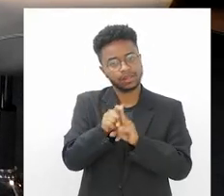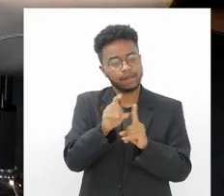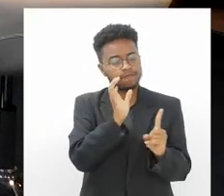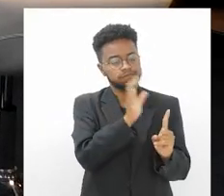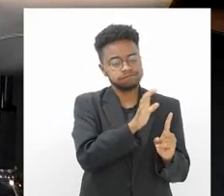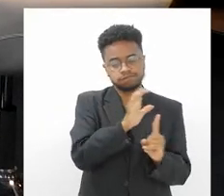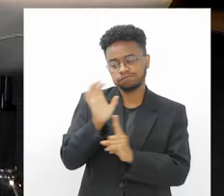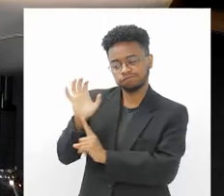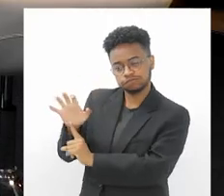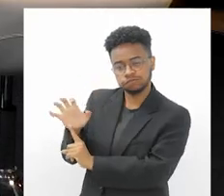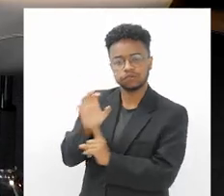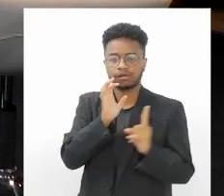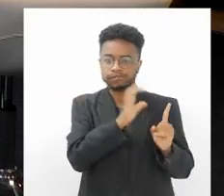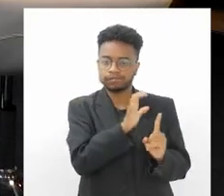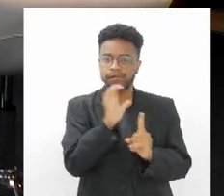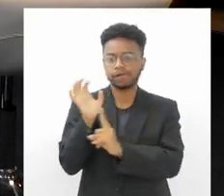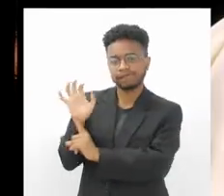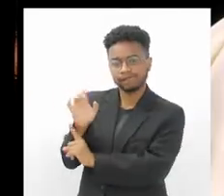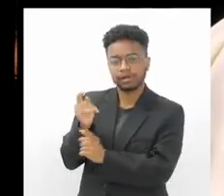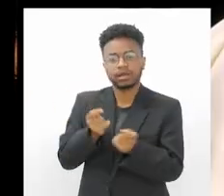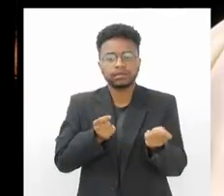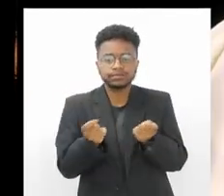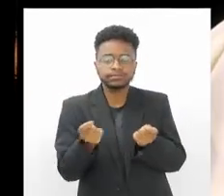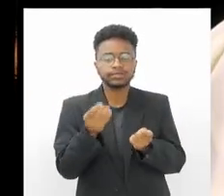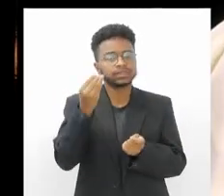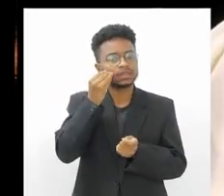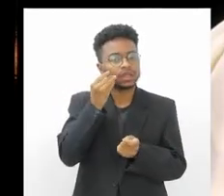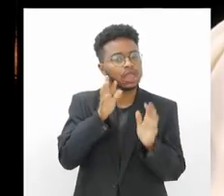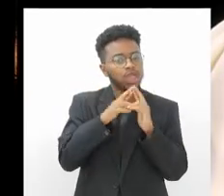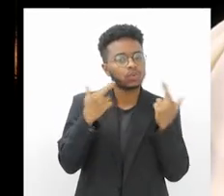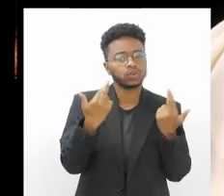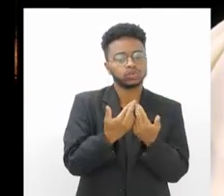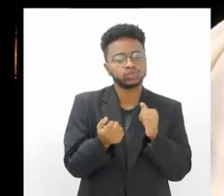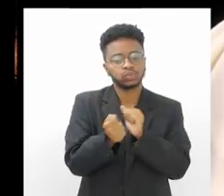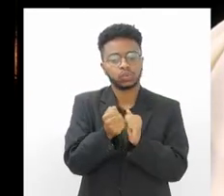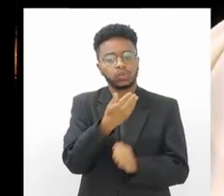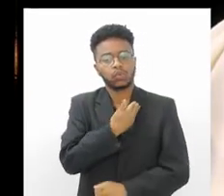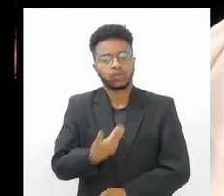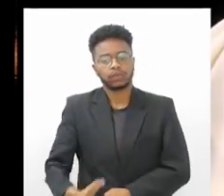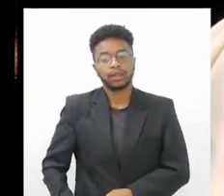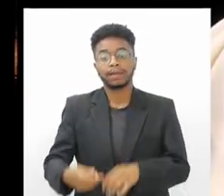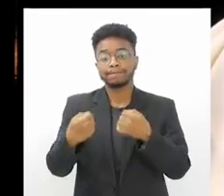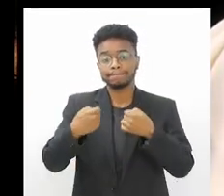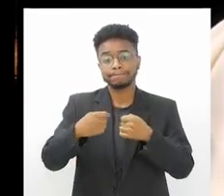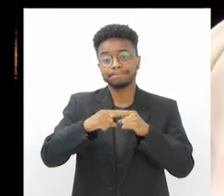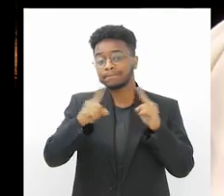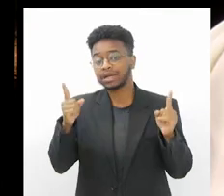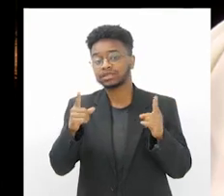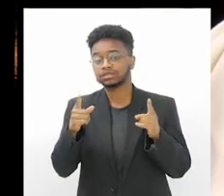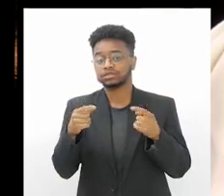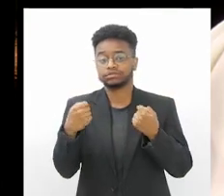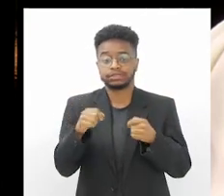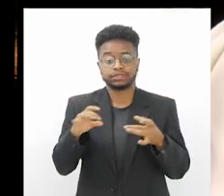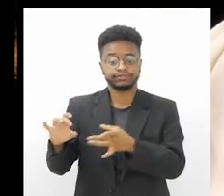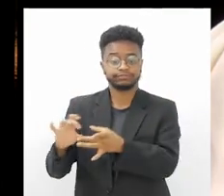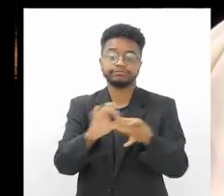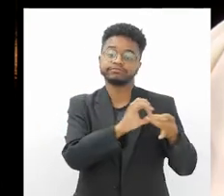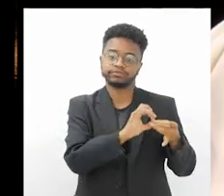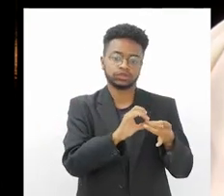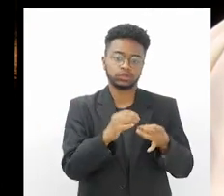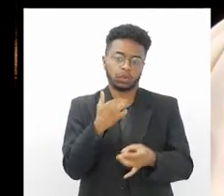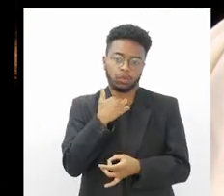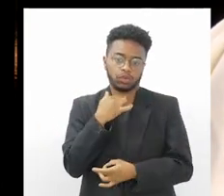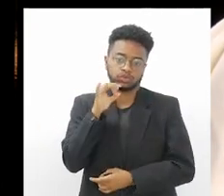vai pressionando, né, e se reúne, né, com pessoas do governo, né, mas tem que ter uma sinergia, né, não pode ser só a